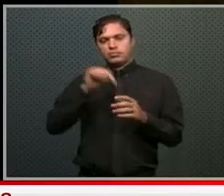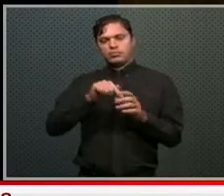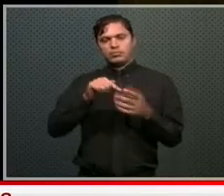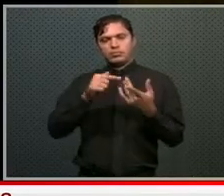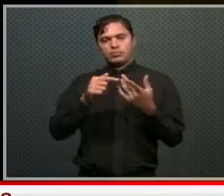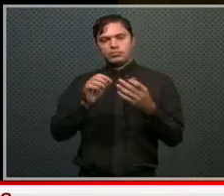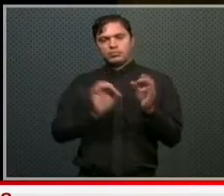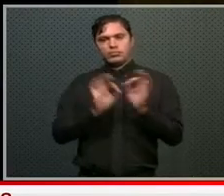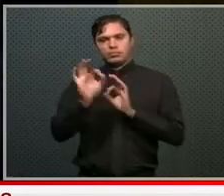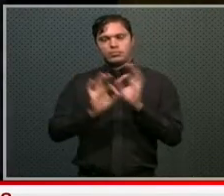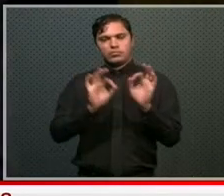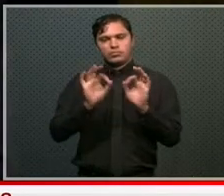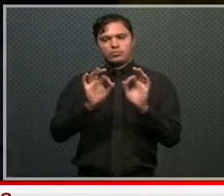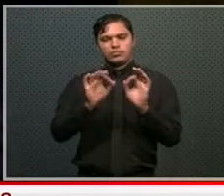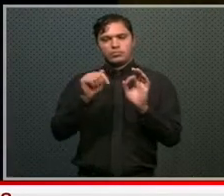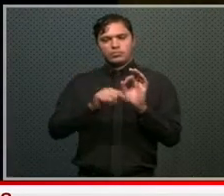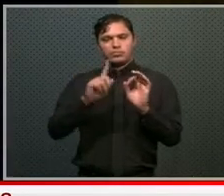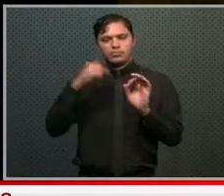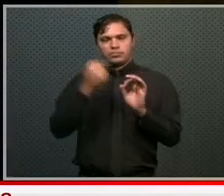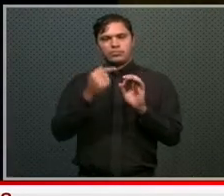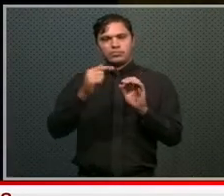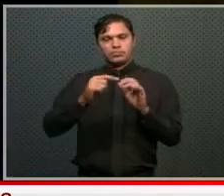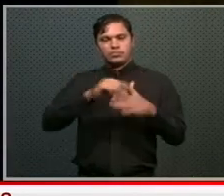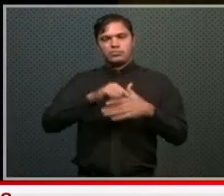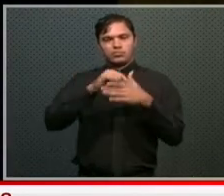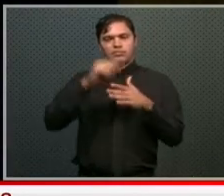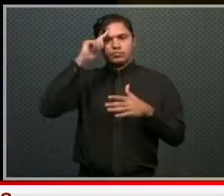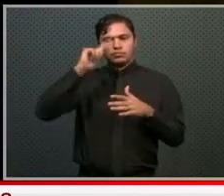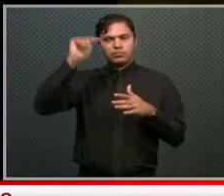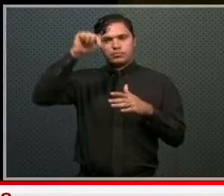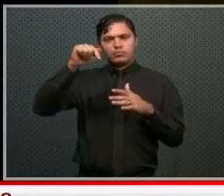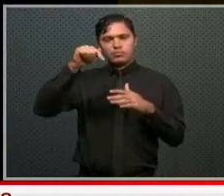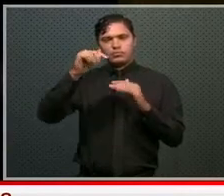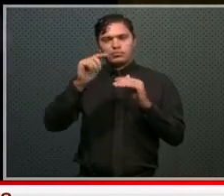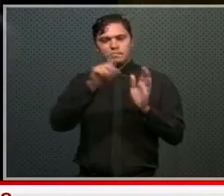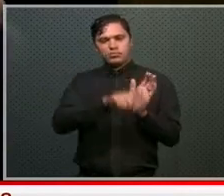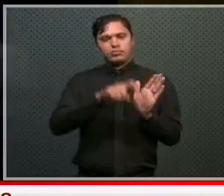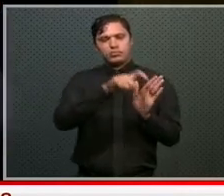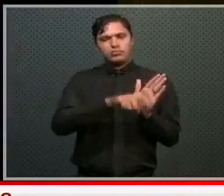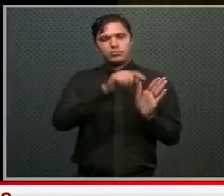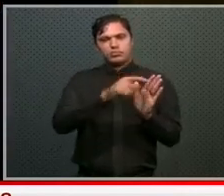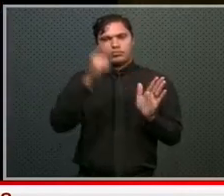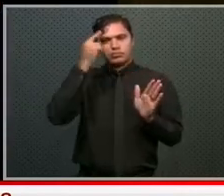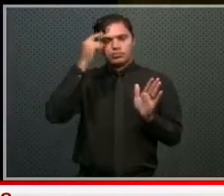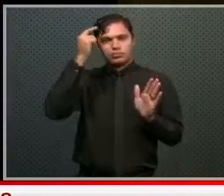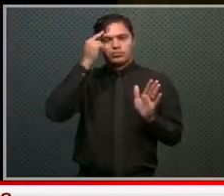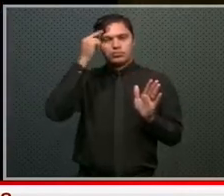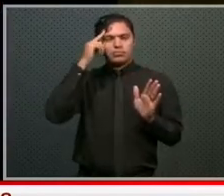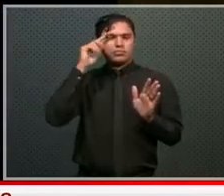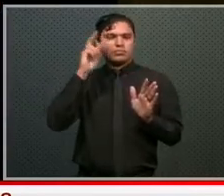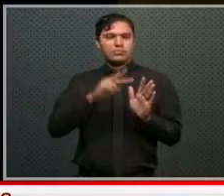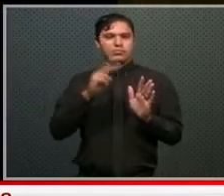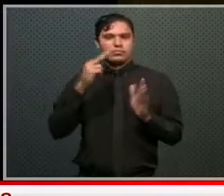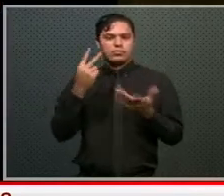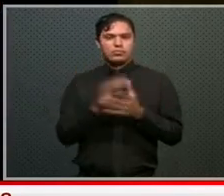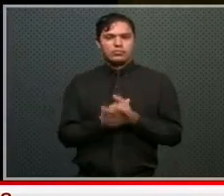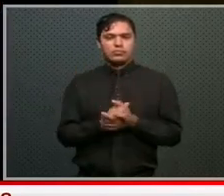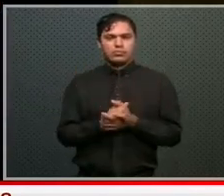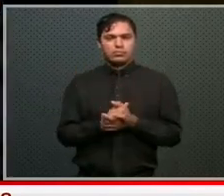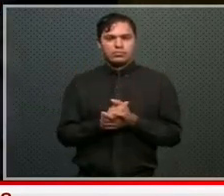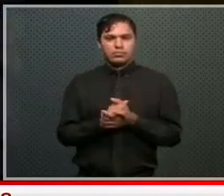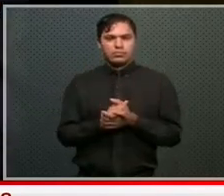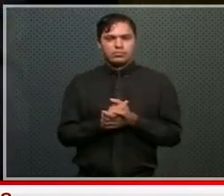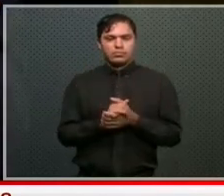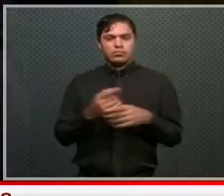então nós da Superintendência Federal de agricultura ao pensar dessa forma Cristiano muito prazer em te ver também